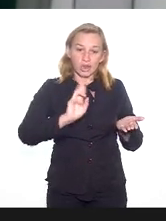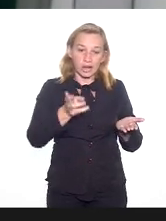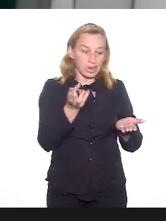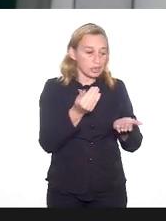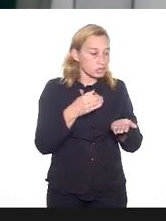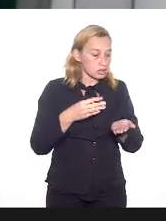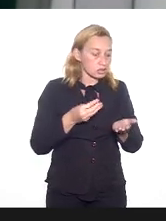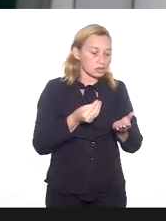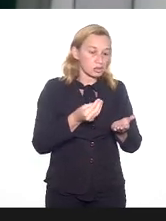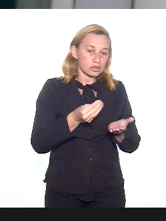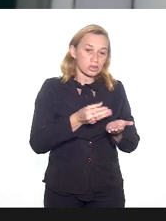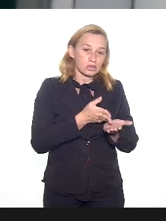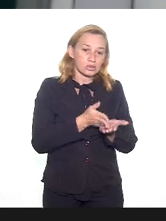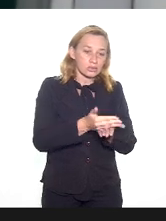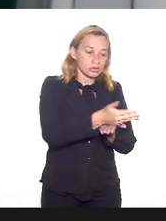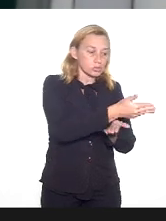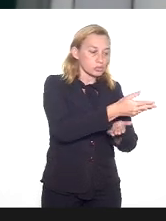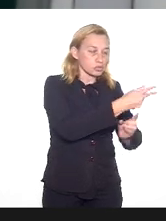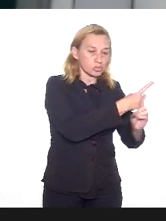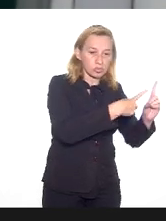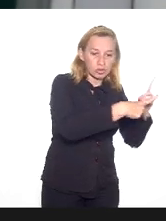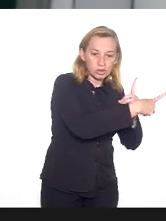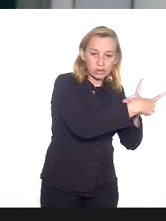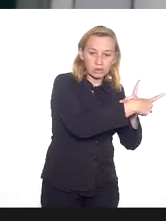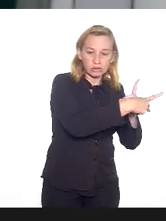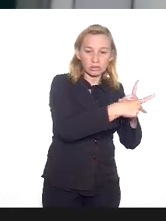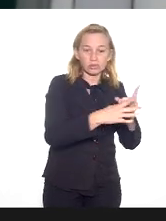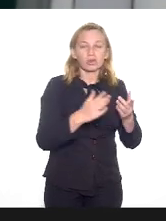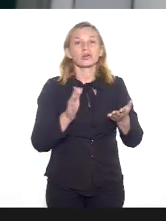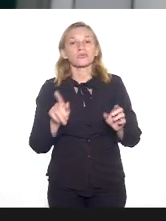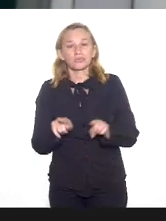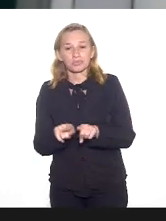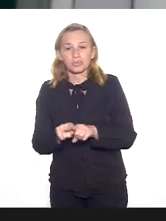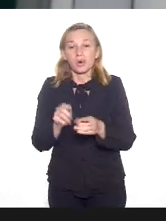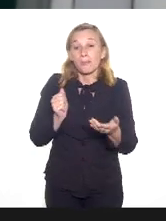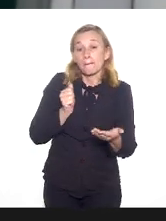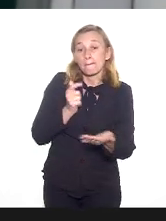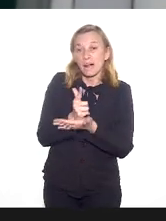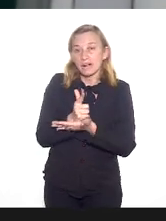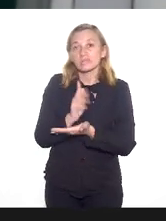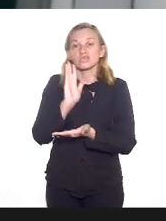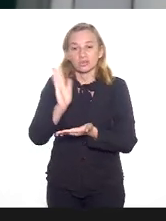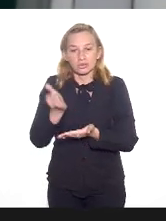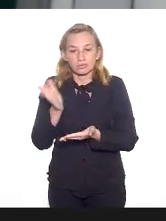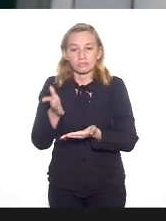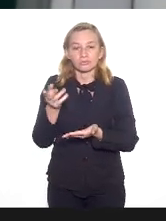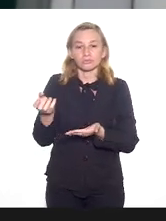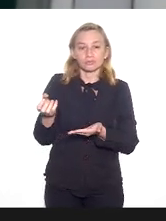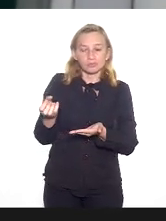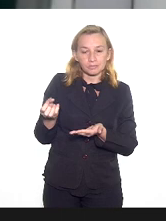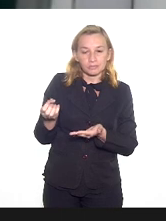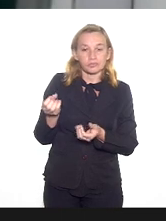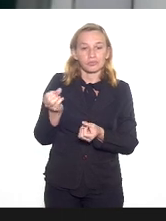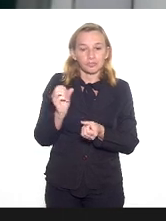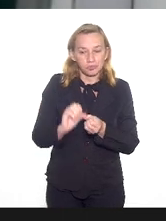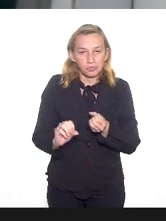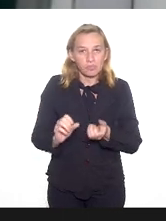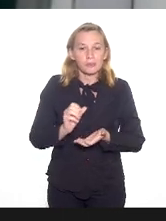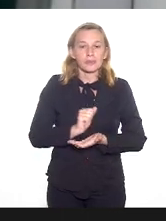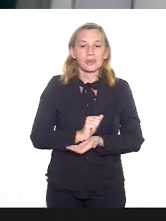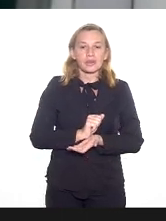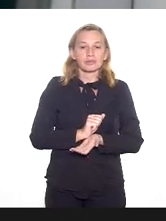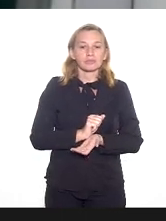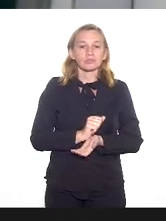até então, com algumas variações, eventualmente com pagamentos que já possam ter sido feitos mais recentemente, Flávio, mas até o momento da confecção